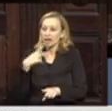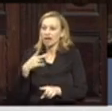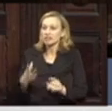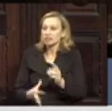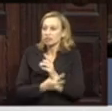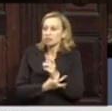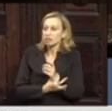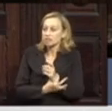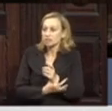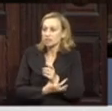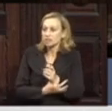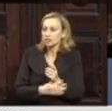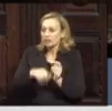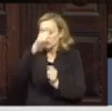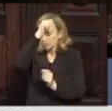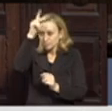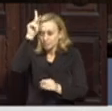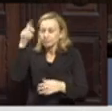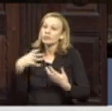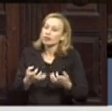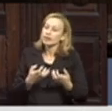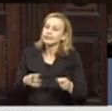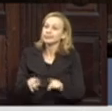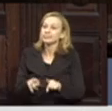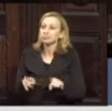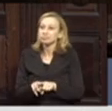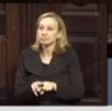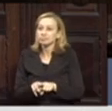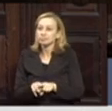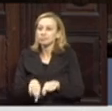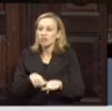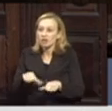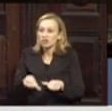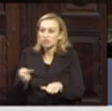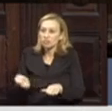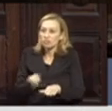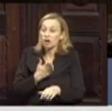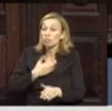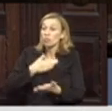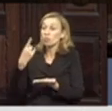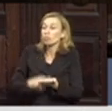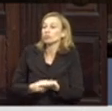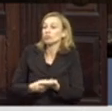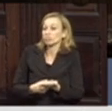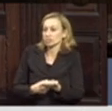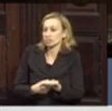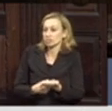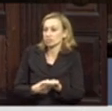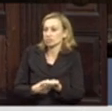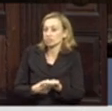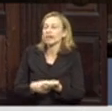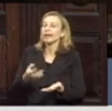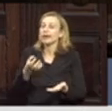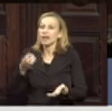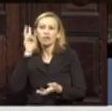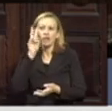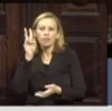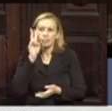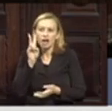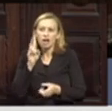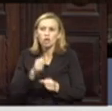pela importante reflexão que fizeram aqui sobre esse momento muito difícil porque passa o Estado do Rio